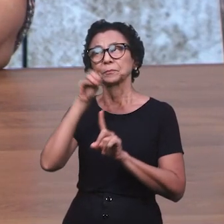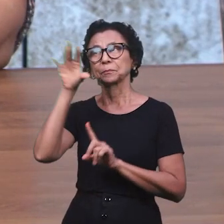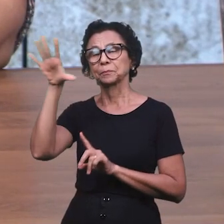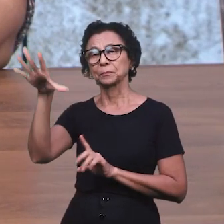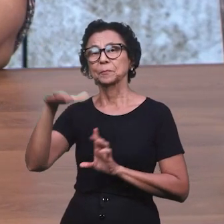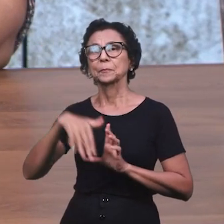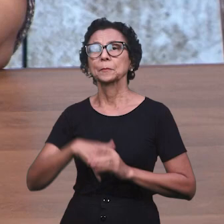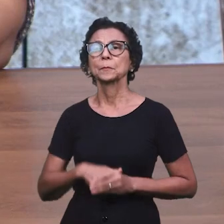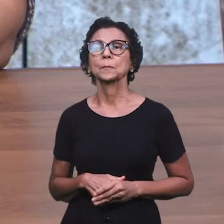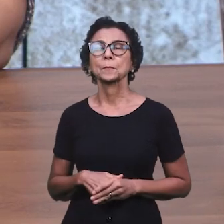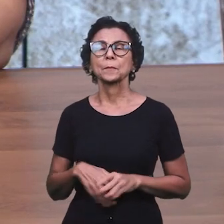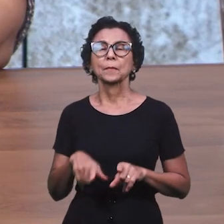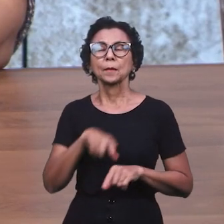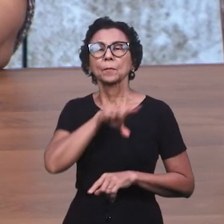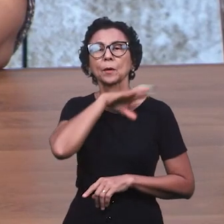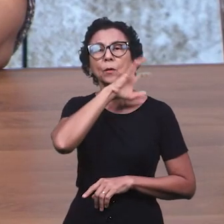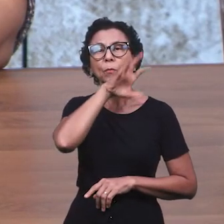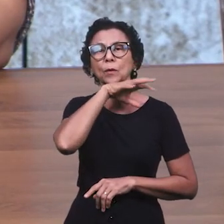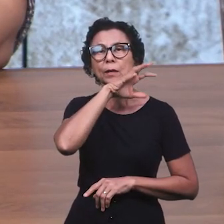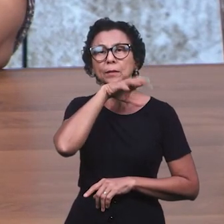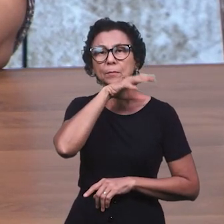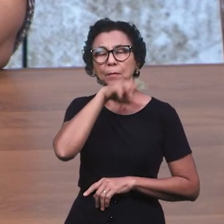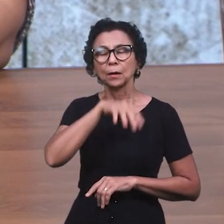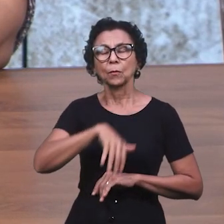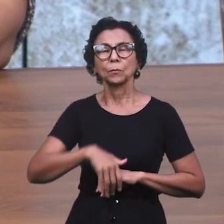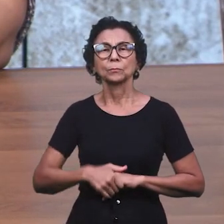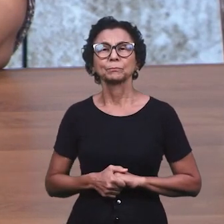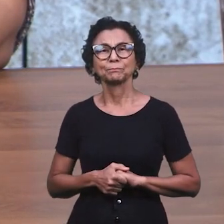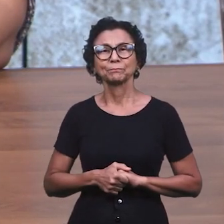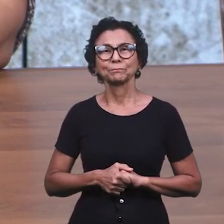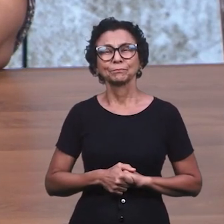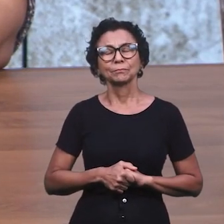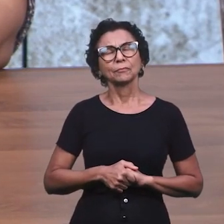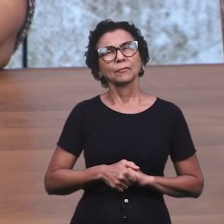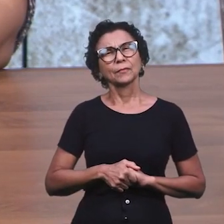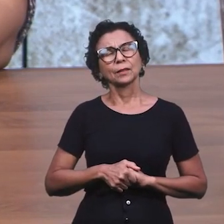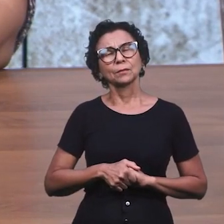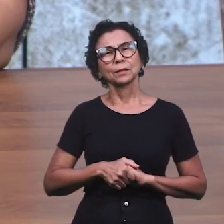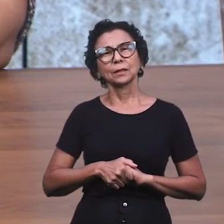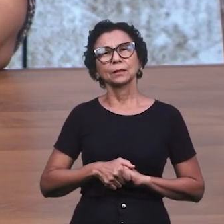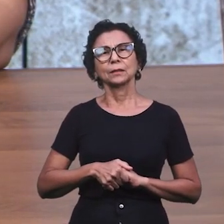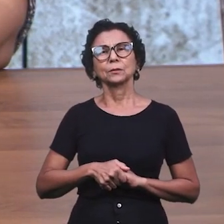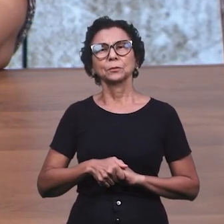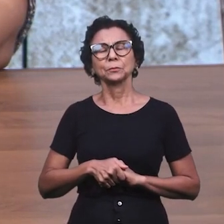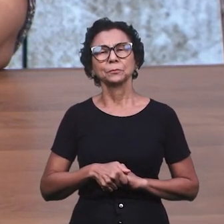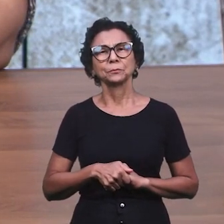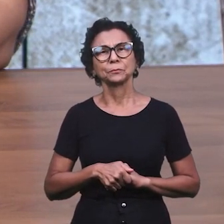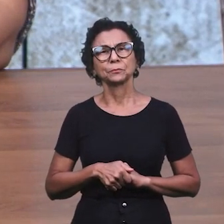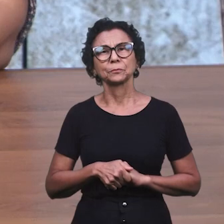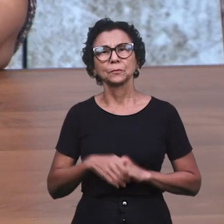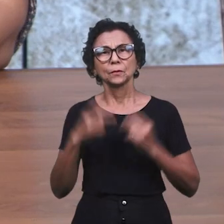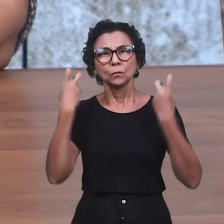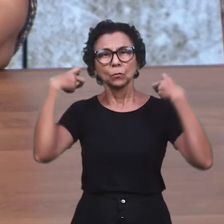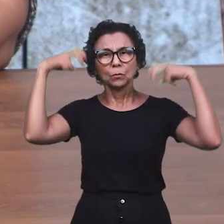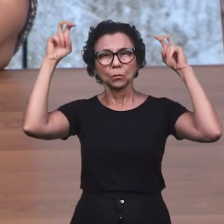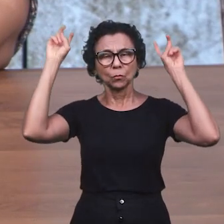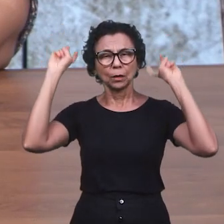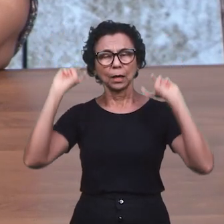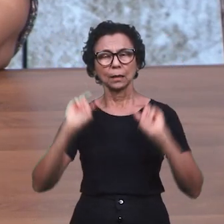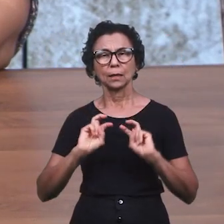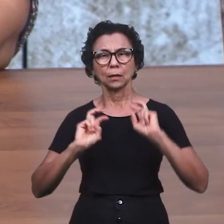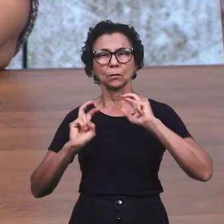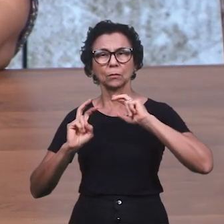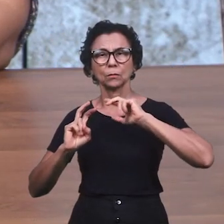expiação com que por ele fizer expiação. Semelhantemente, toda a oferta de todas as